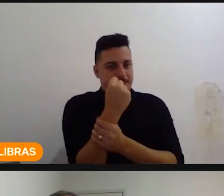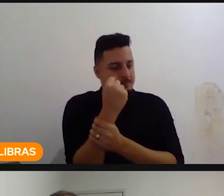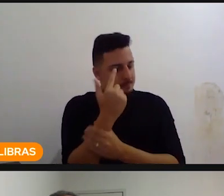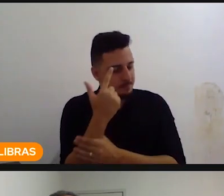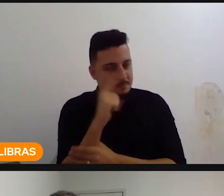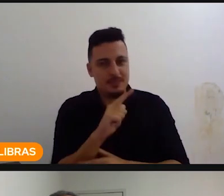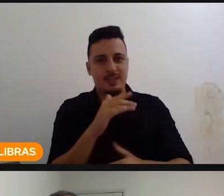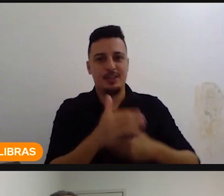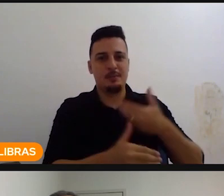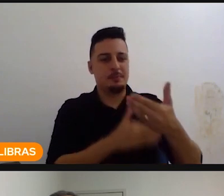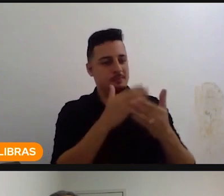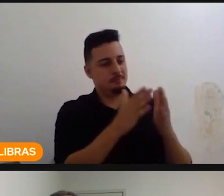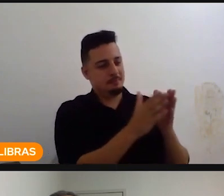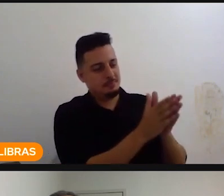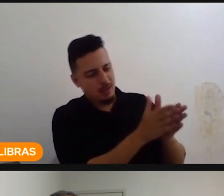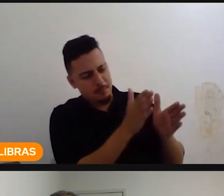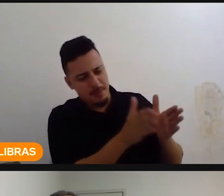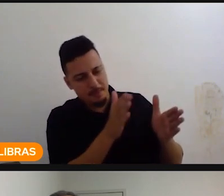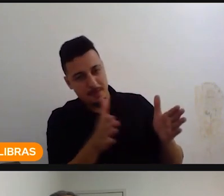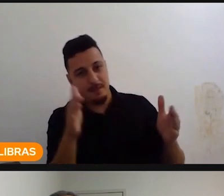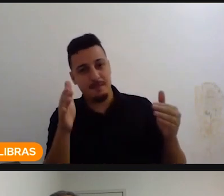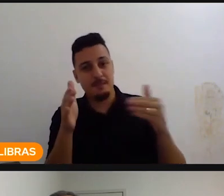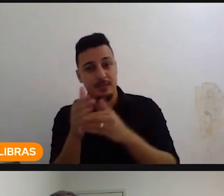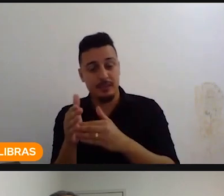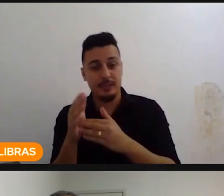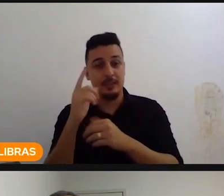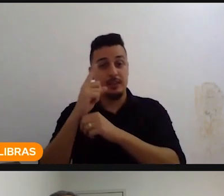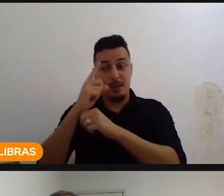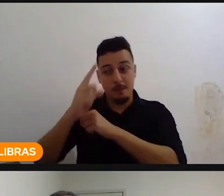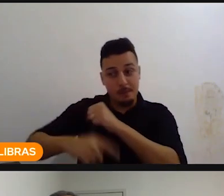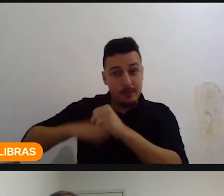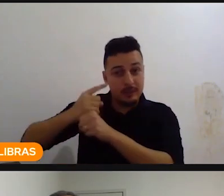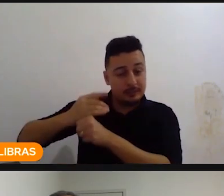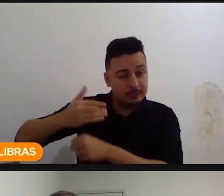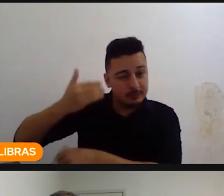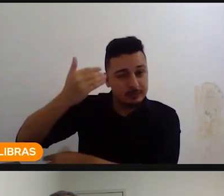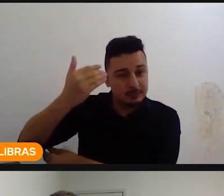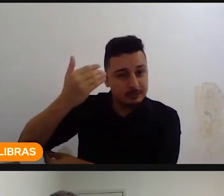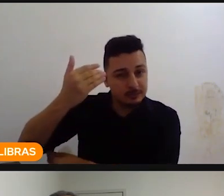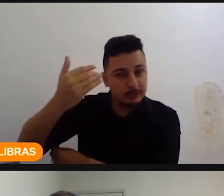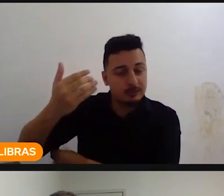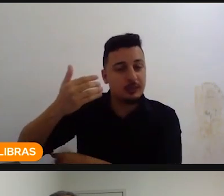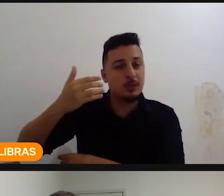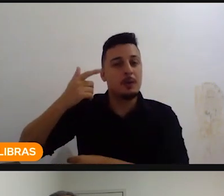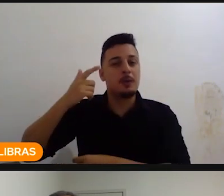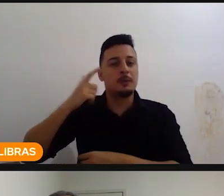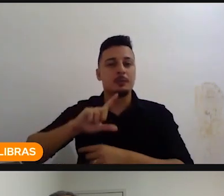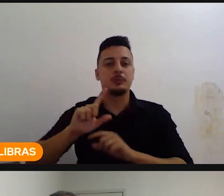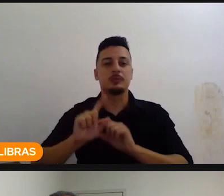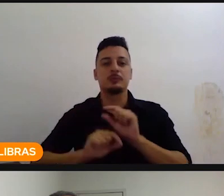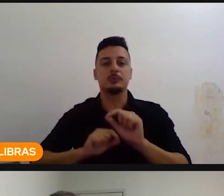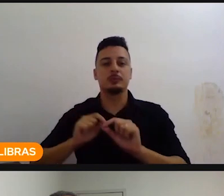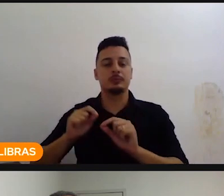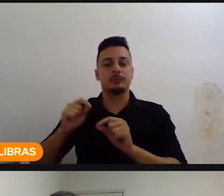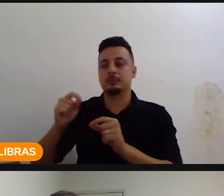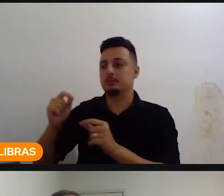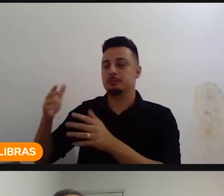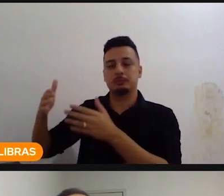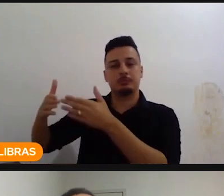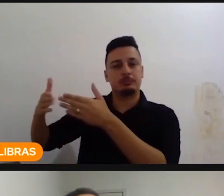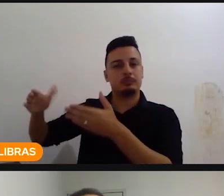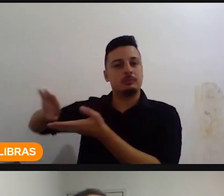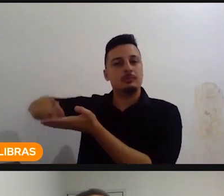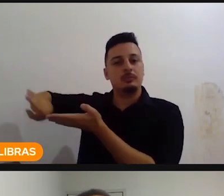começar a ir até o final. E aí, no outro ano seguinte, nós conseguimos viabilizar pelo Fundo Setorial do Audiovisual, numa linha que se